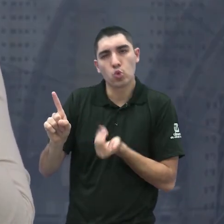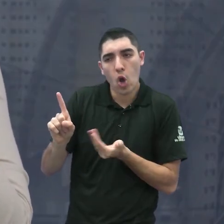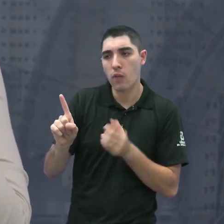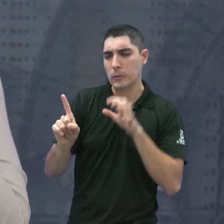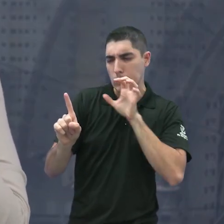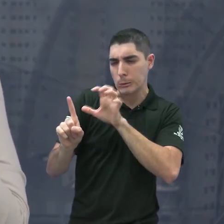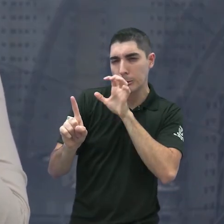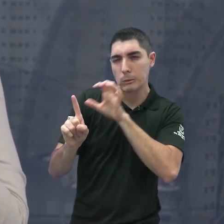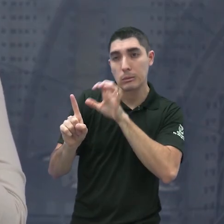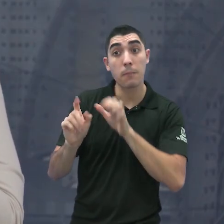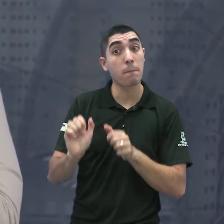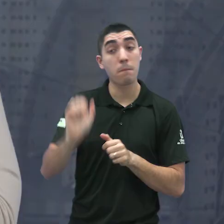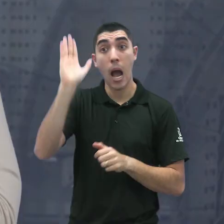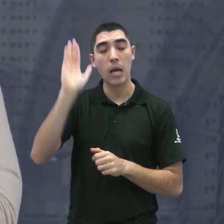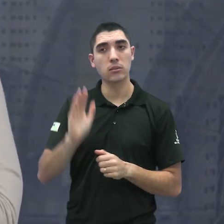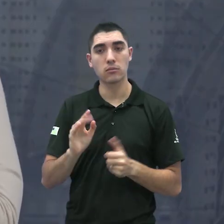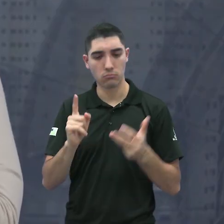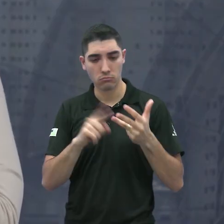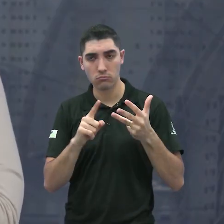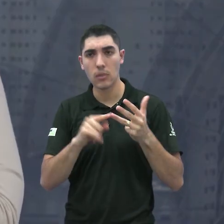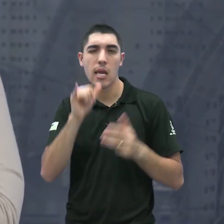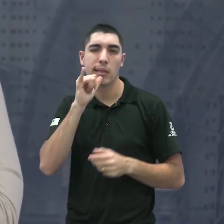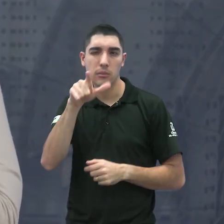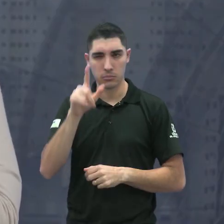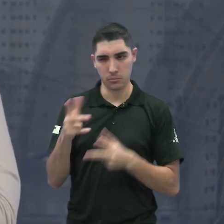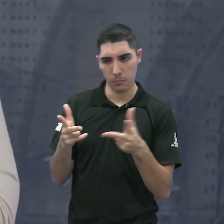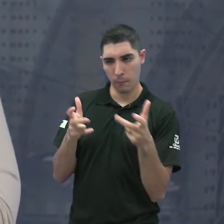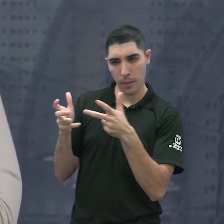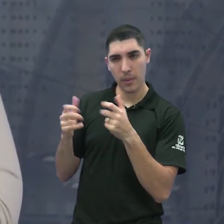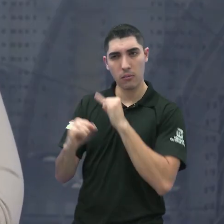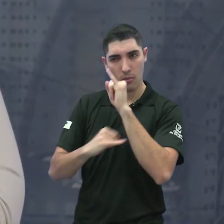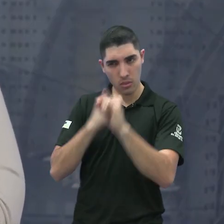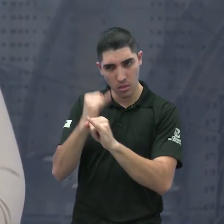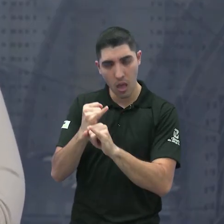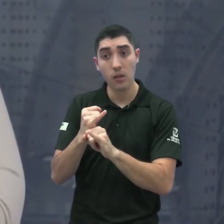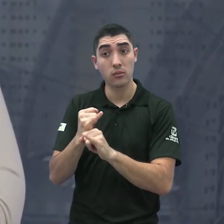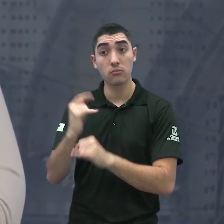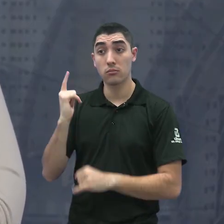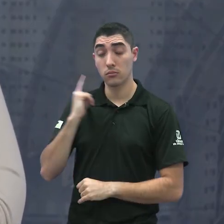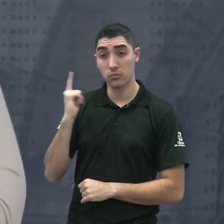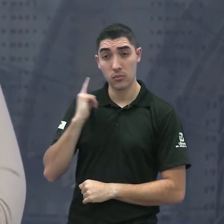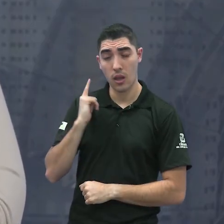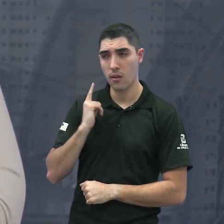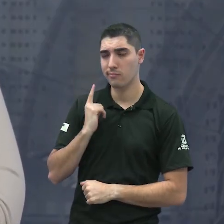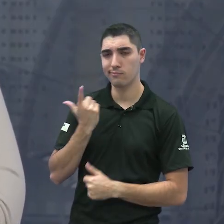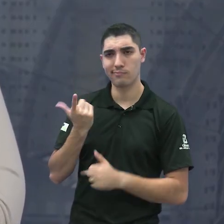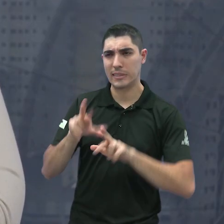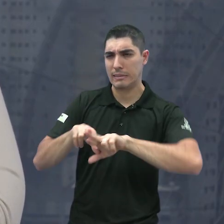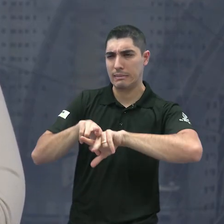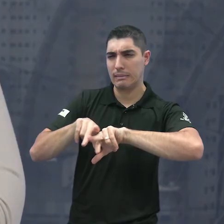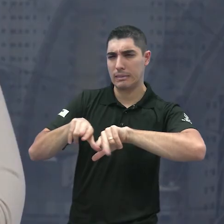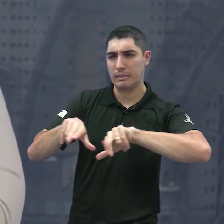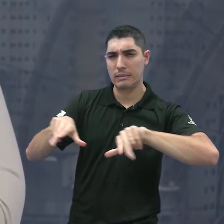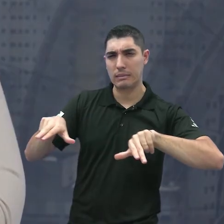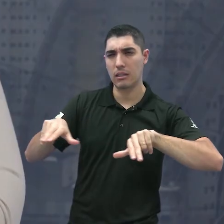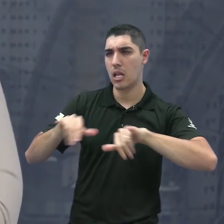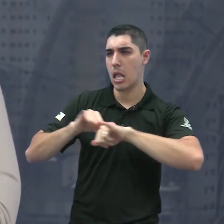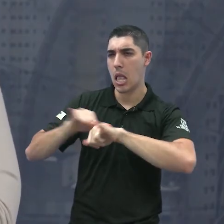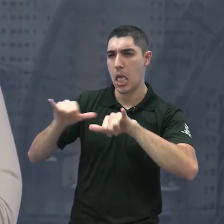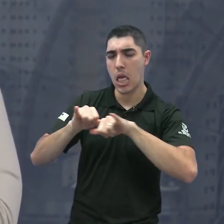do que as próprias instituições anteriores. Então a gente olha na internet aí né, diversos discursos, né,